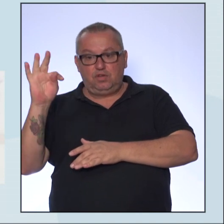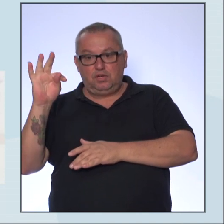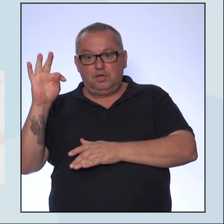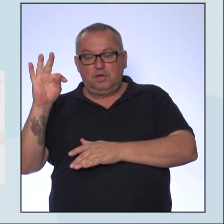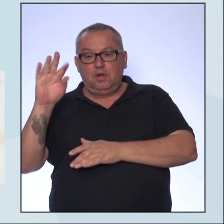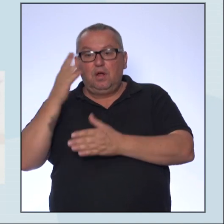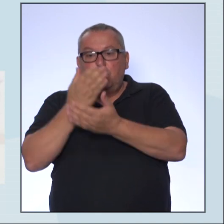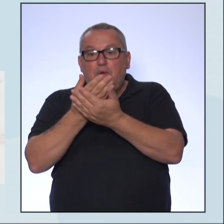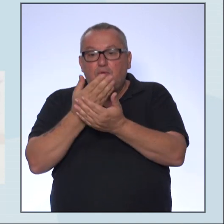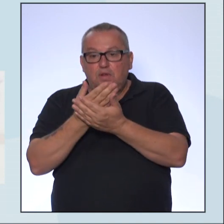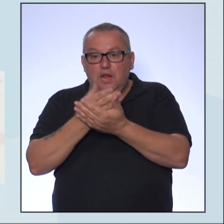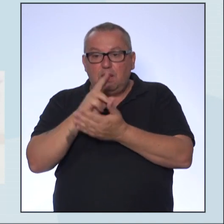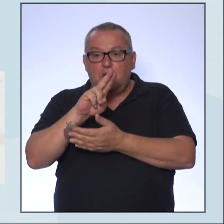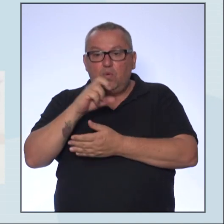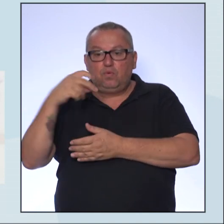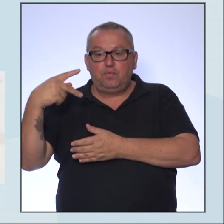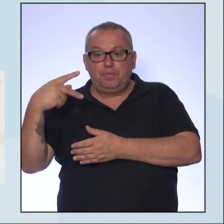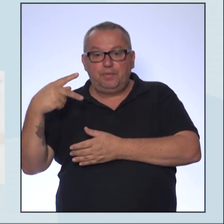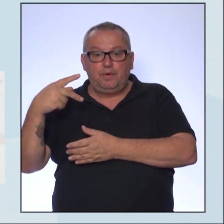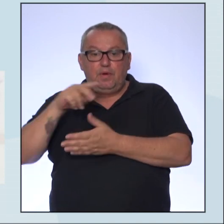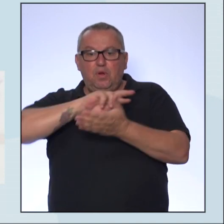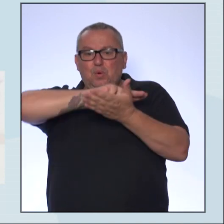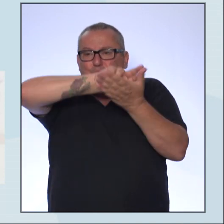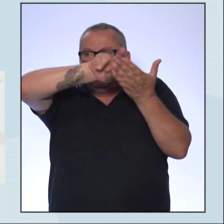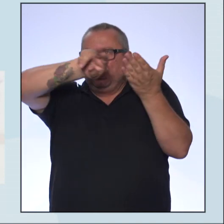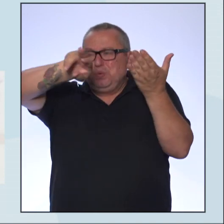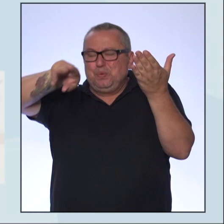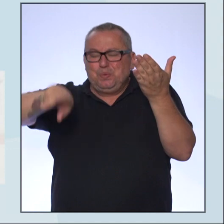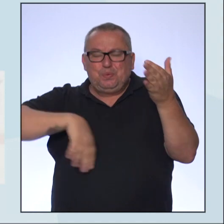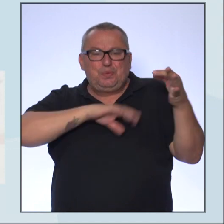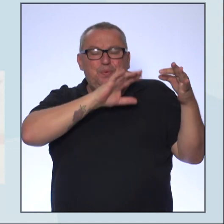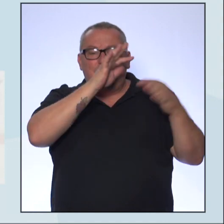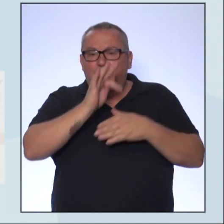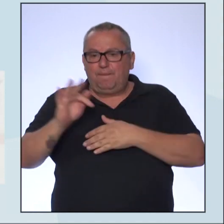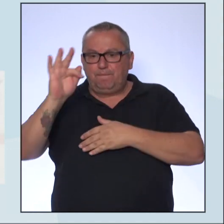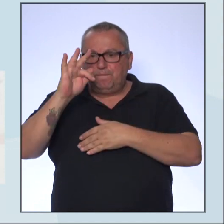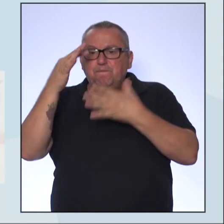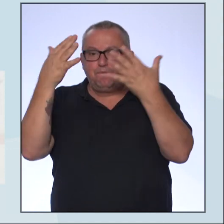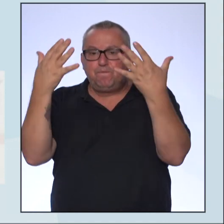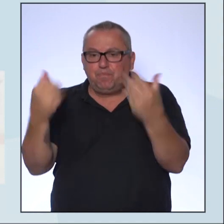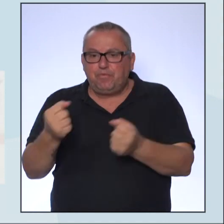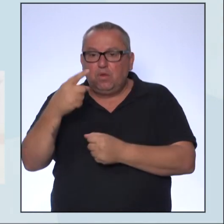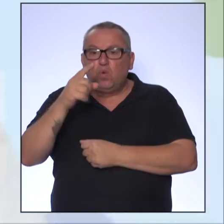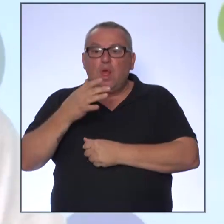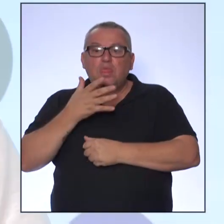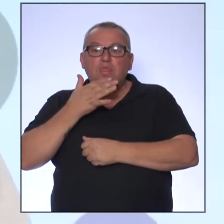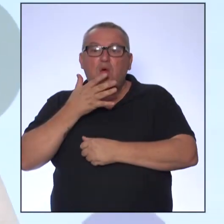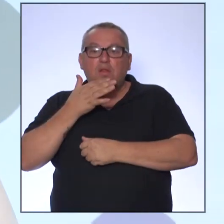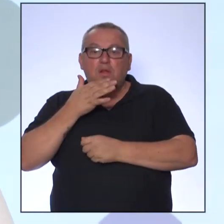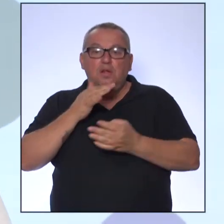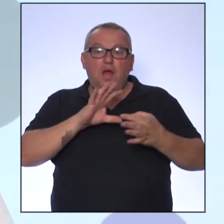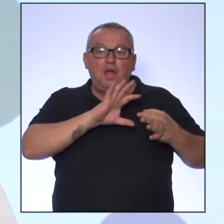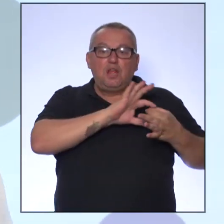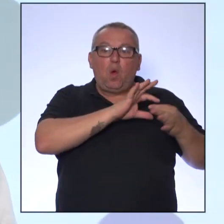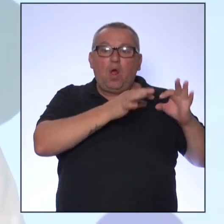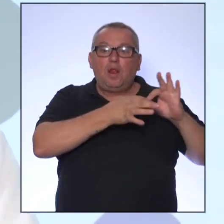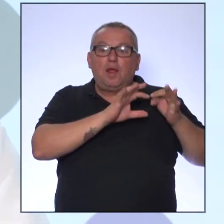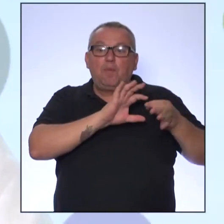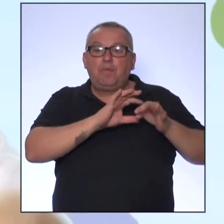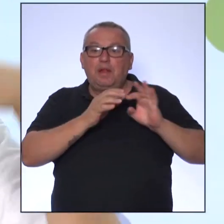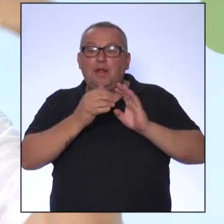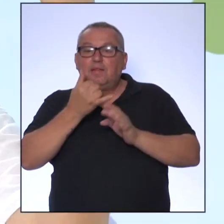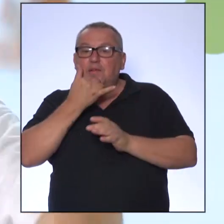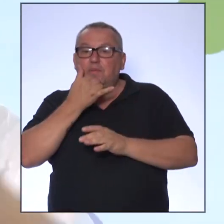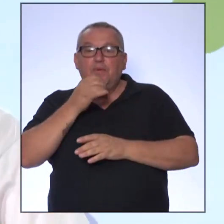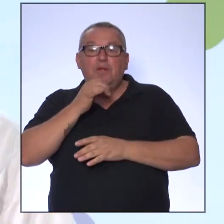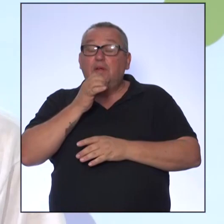na Universidade de São Paulo. E várias universidades também, hoje, aceitam sua nota em Olimpíadas Científicas. Por exemplo, você